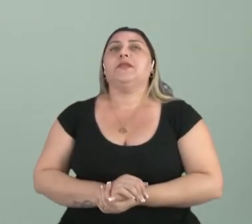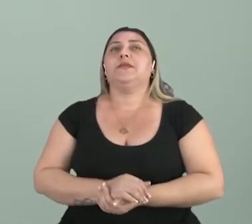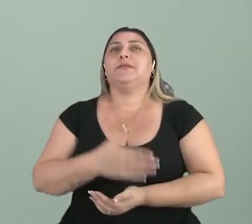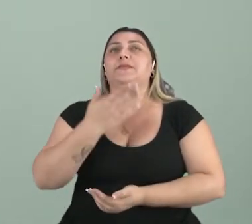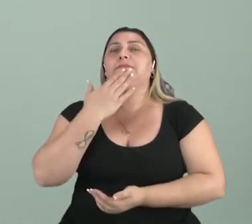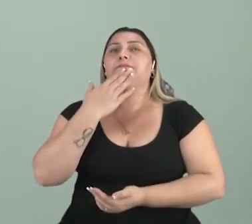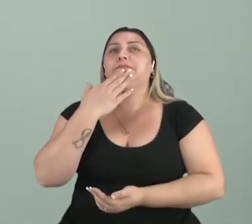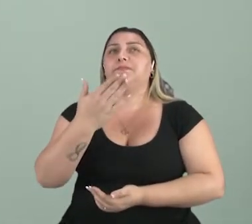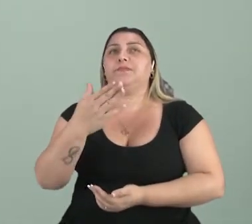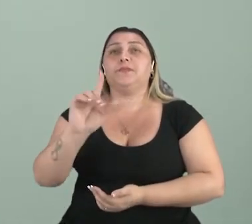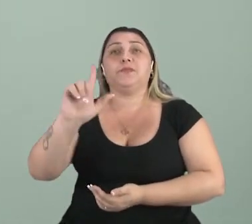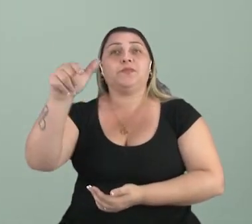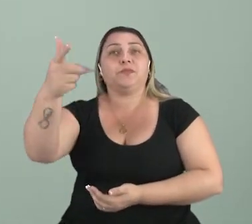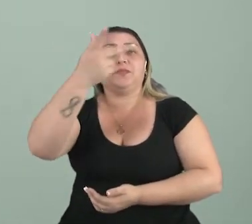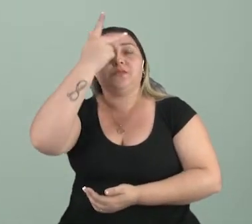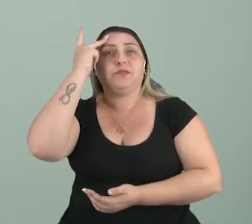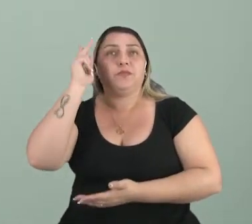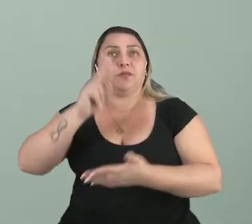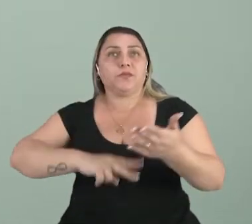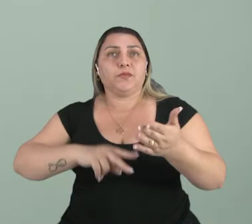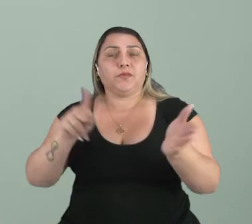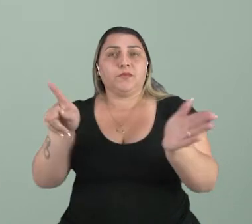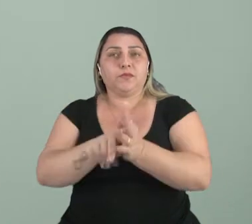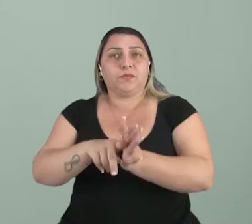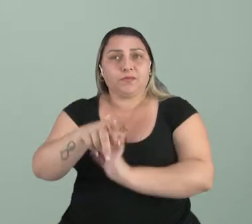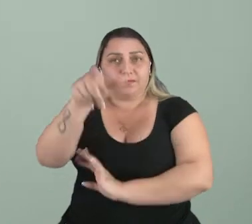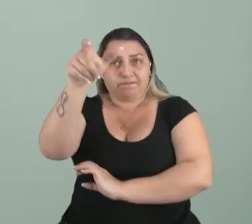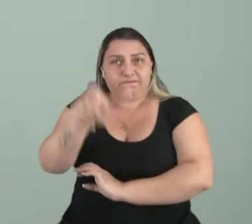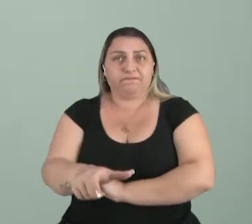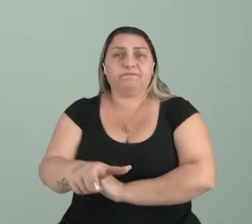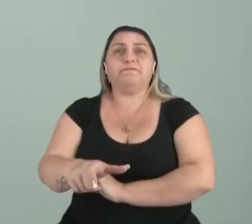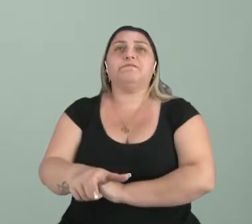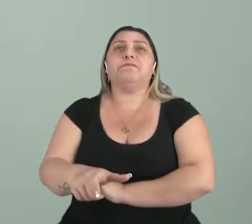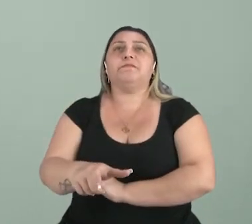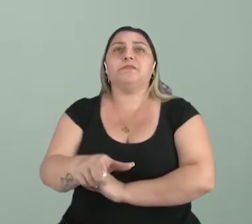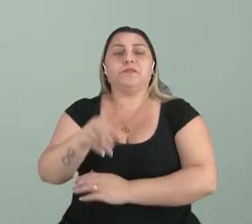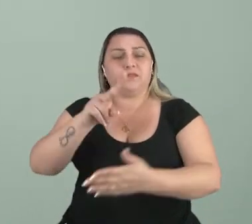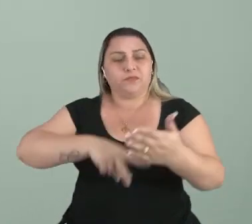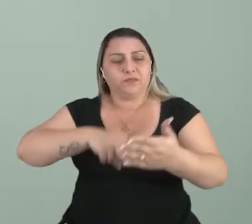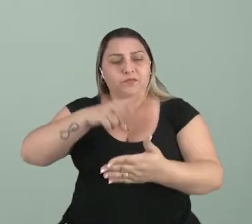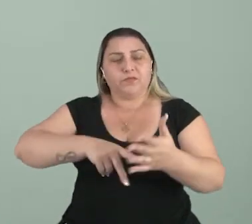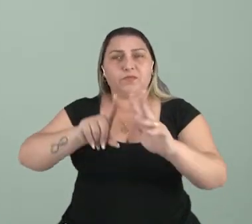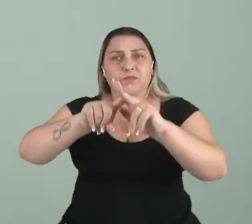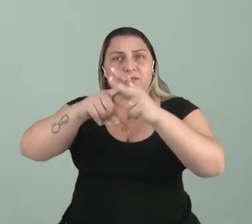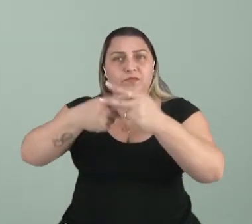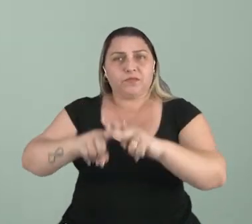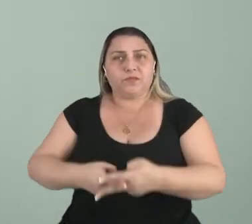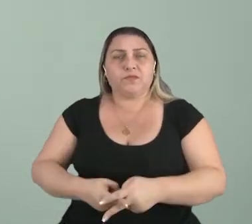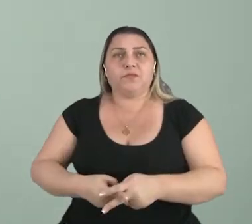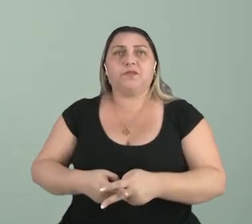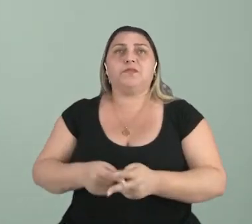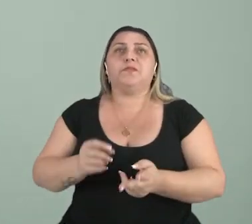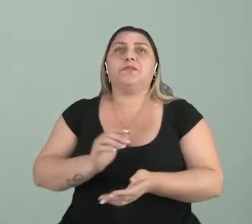pedir primeiramente que outra pessoa leia, seja crítico com você. Façam as suas correções, né?